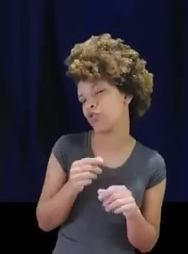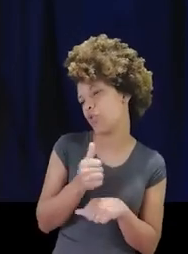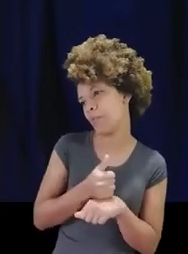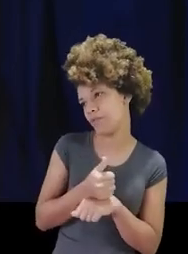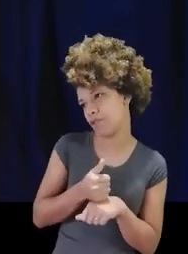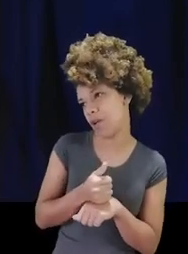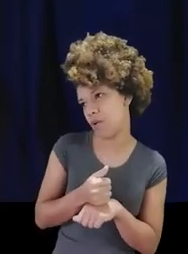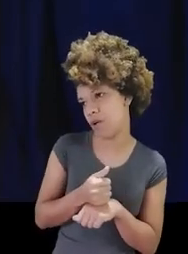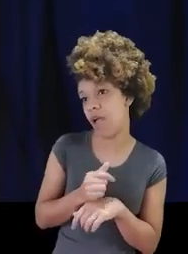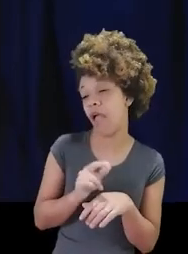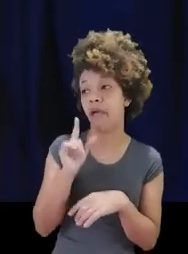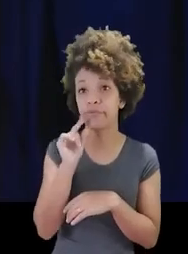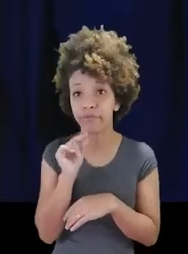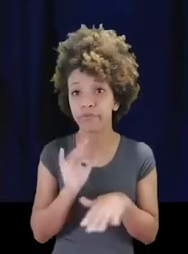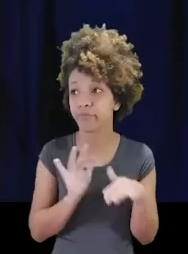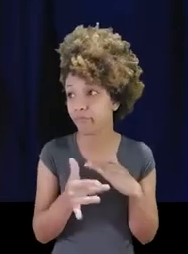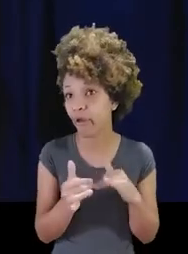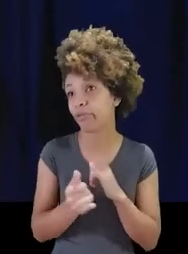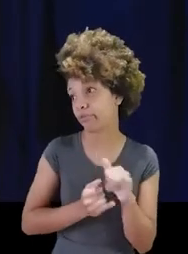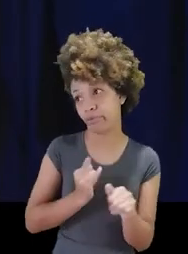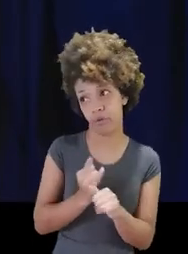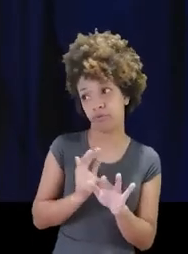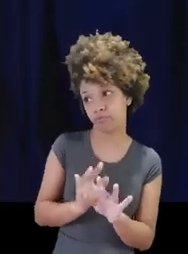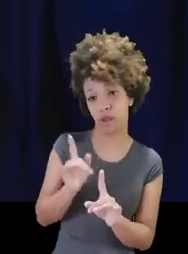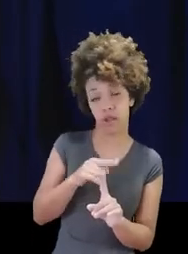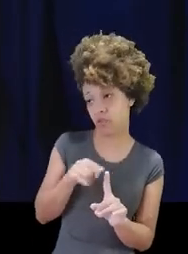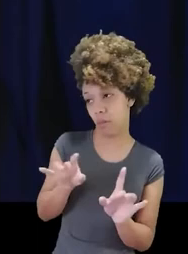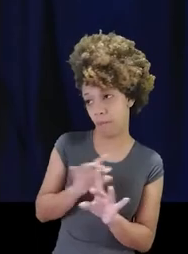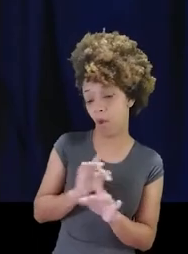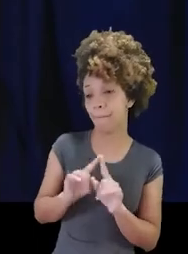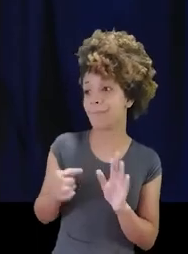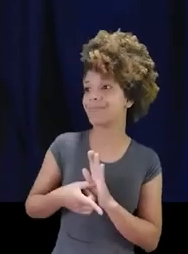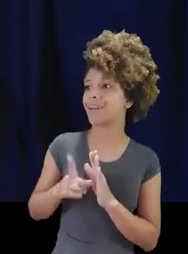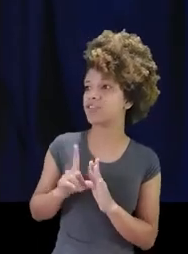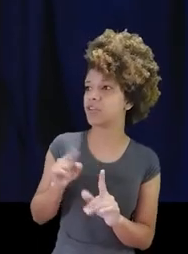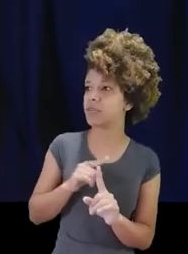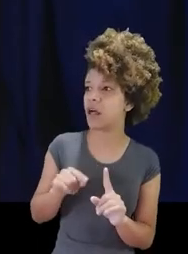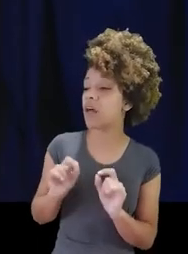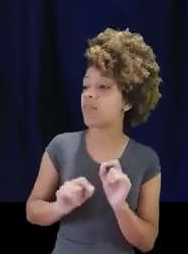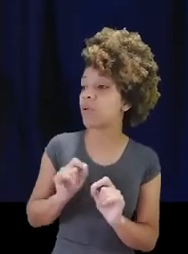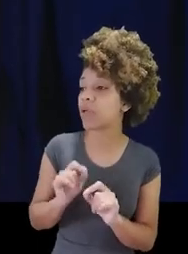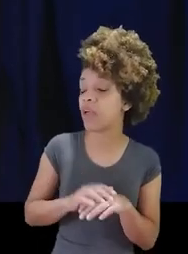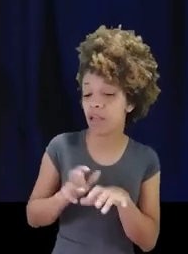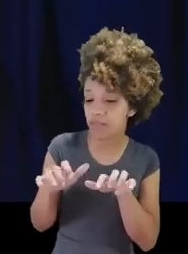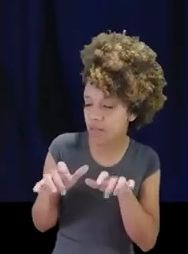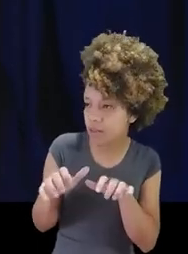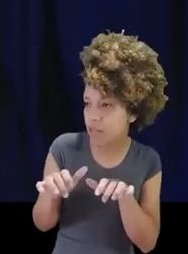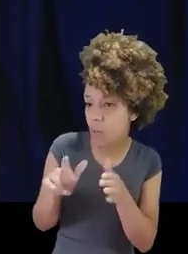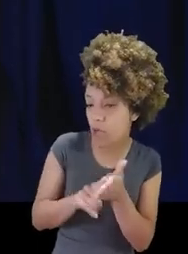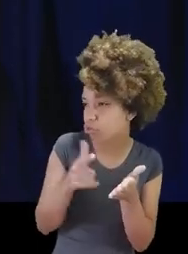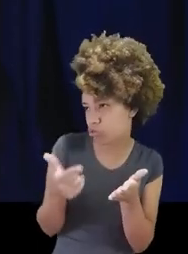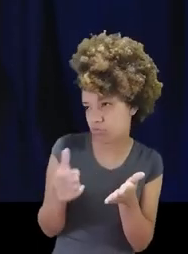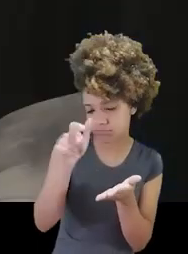musical Hoje é a galera do Twitter da internet Beleza cara cancelou cancelou mas antes quem cancelava era o cara que tava lá escrevendo uma